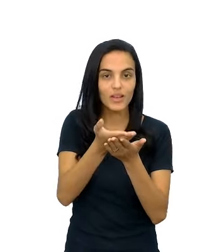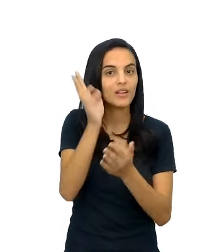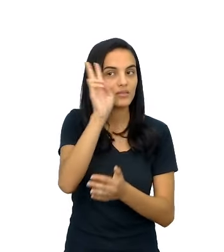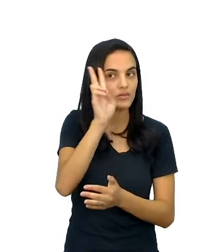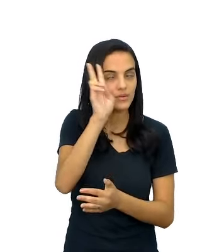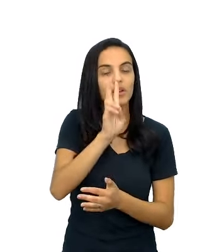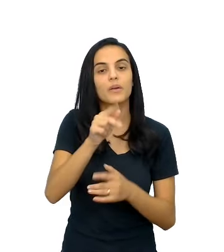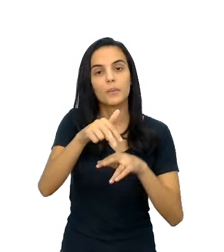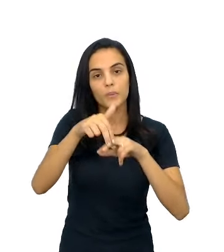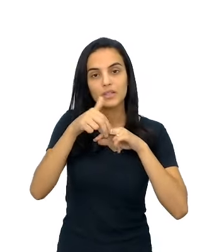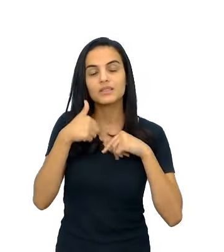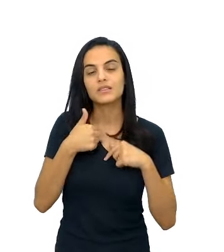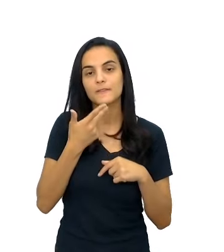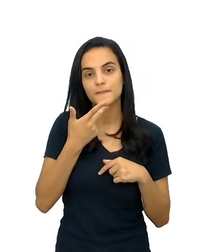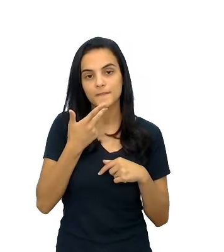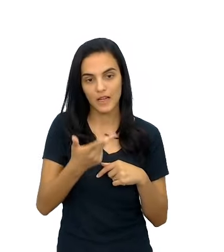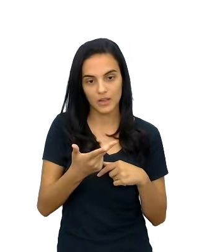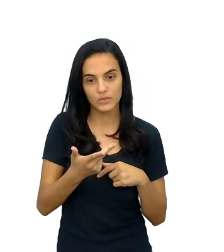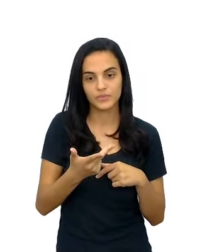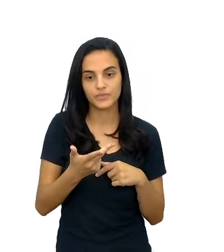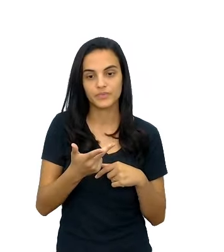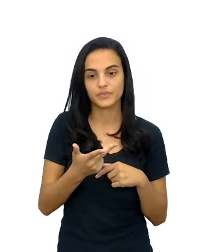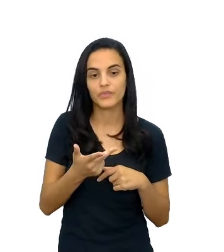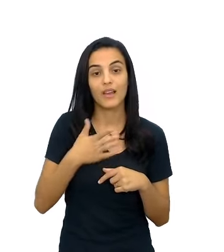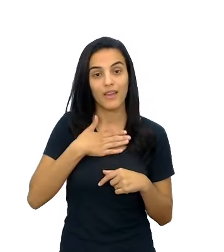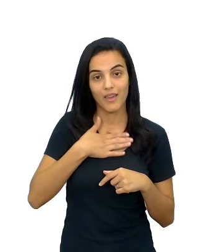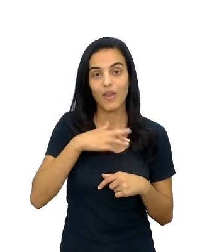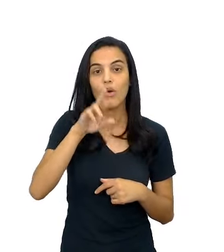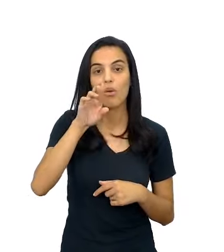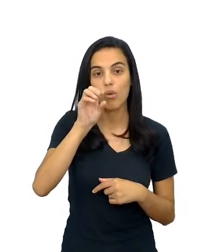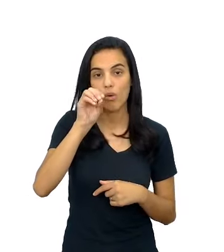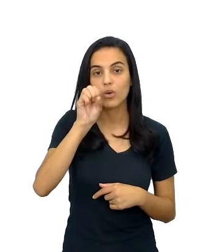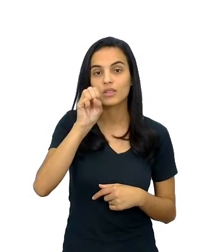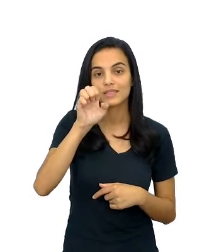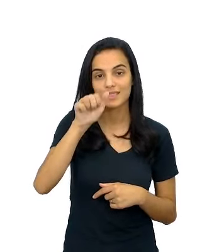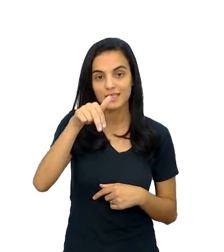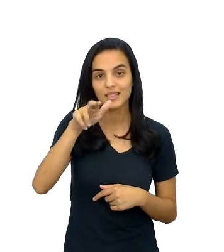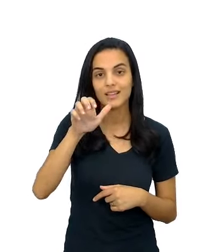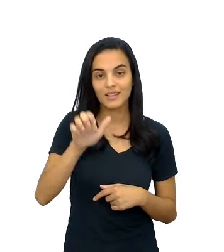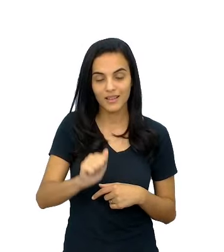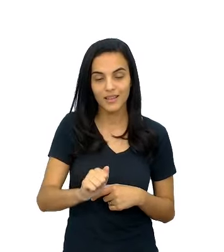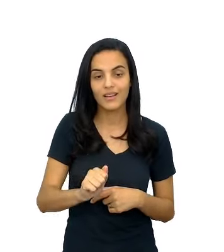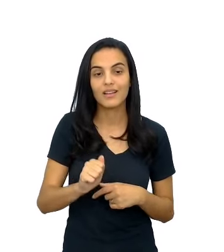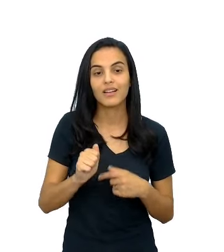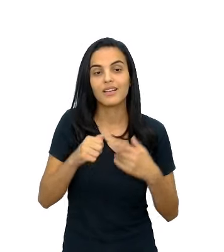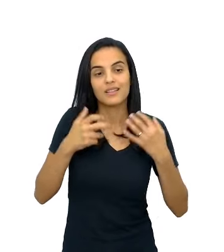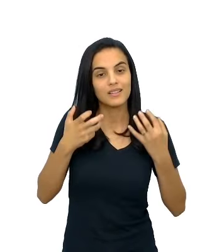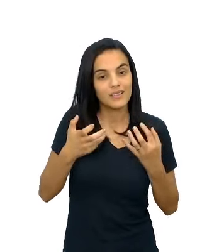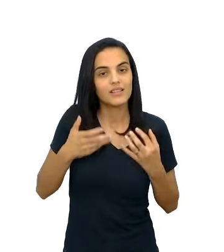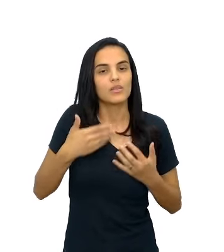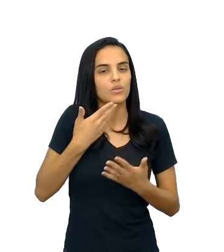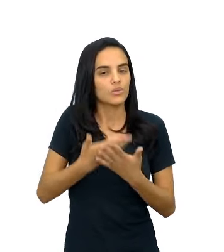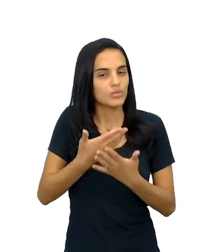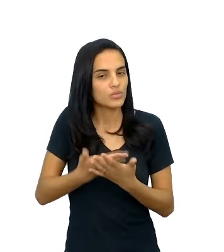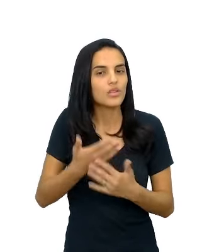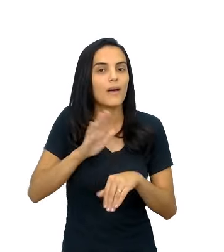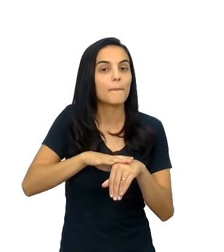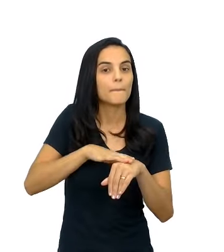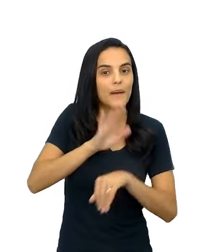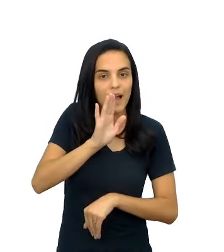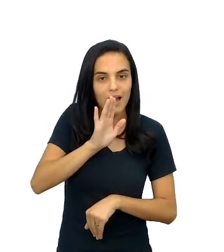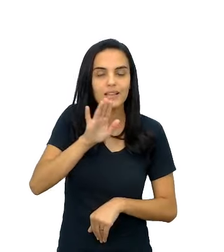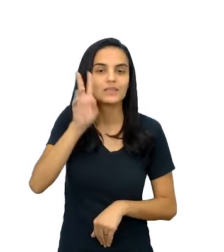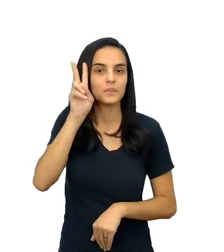mesmo. Por isso que eu falo, né? Eu, Rosana, particularmente, gostaria de ter estudado um pouco mais sobre